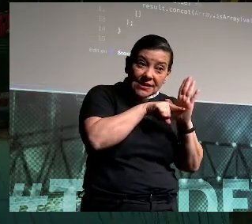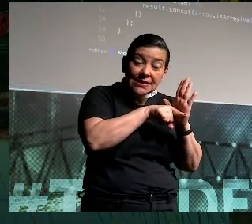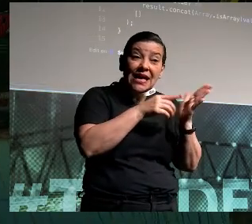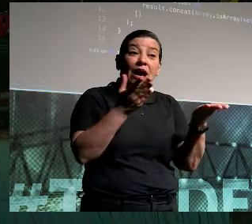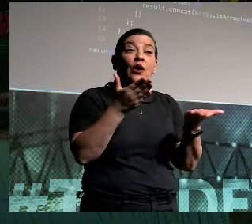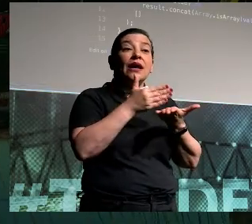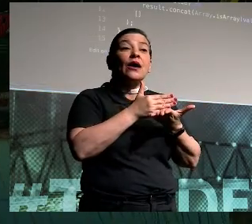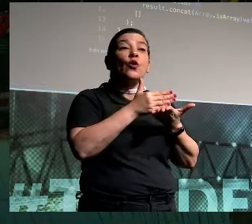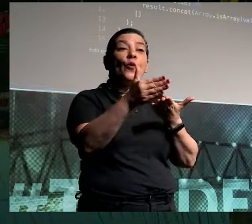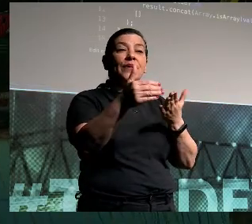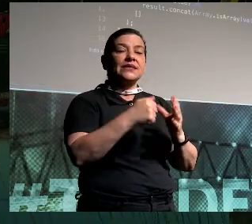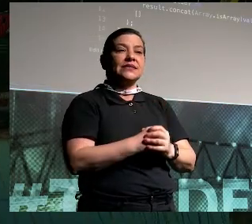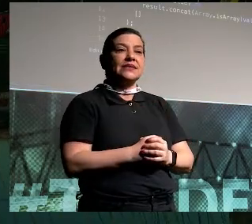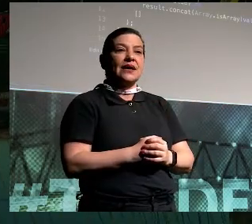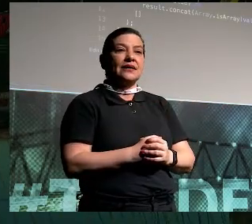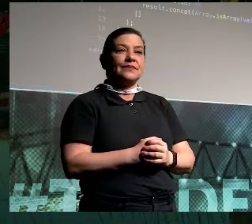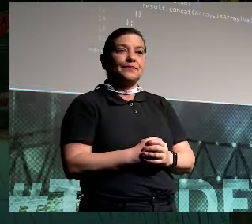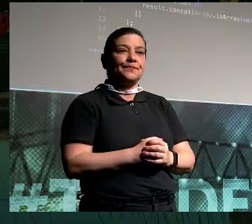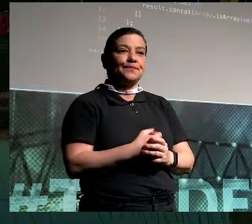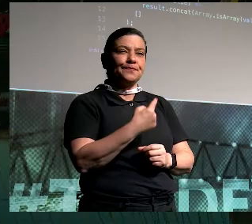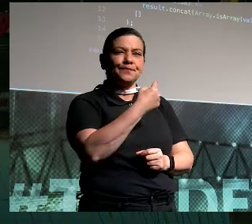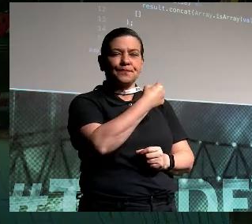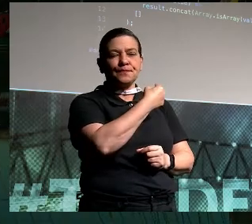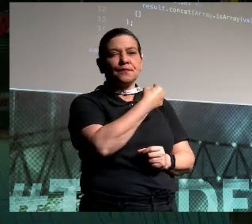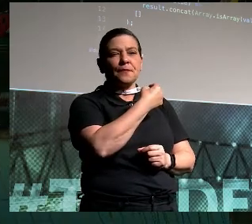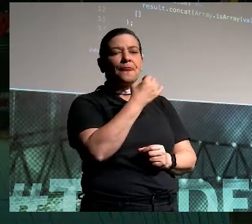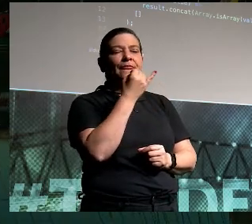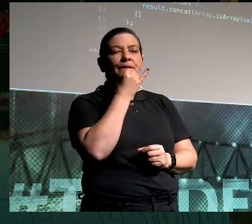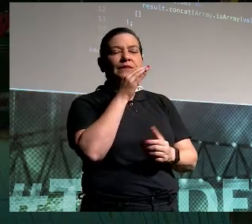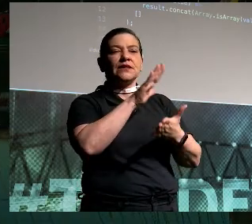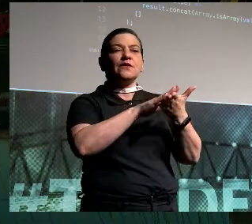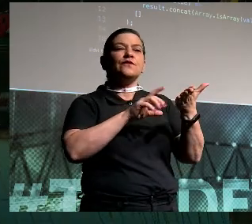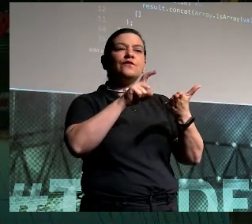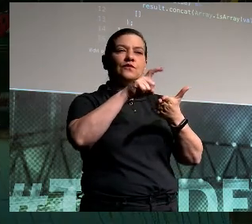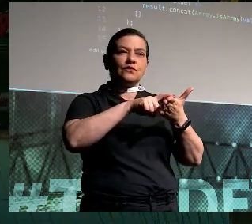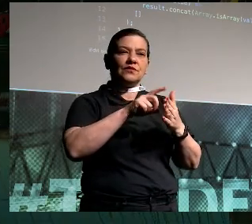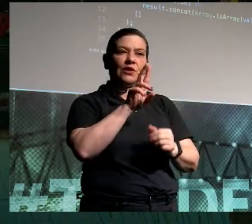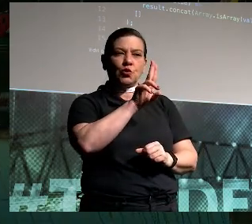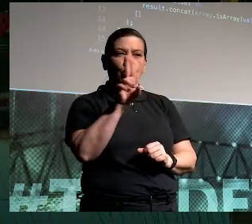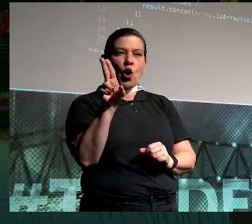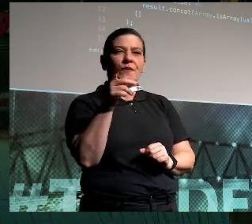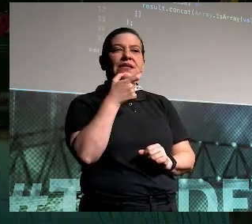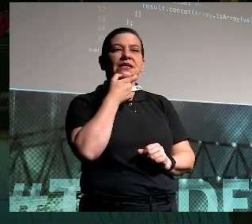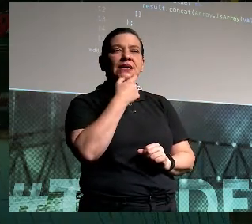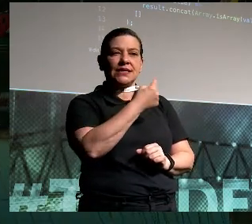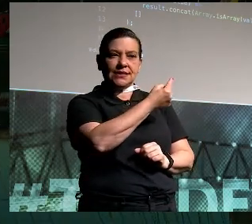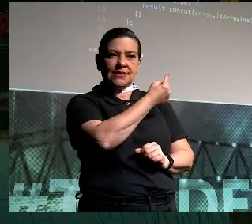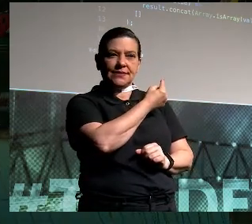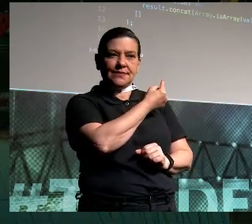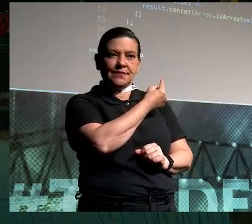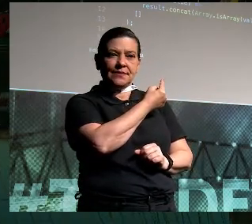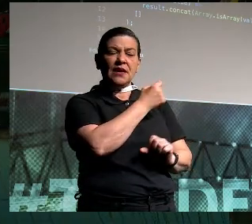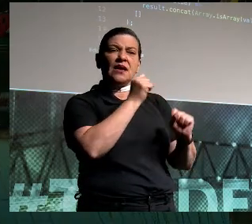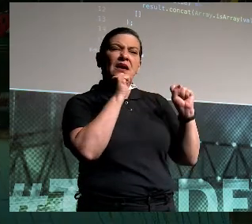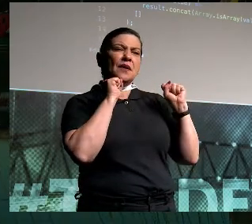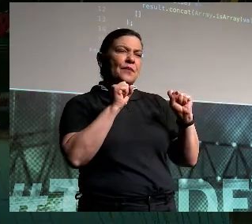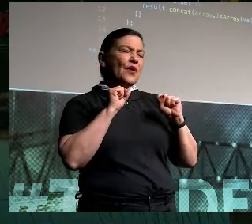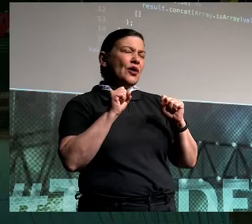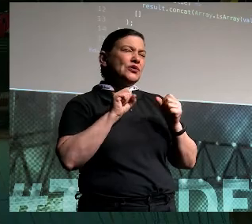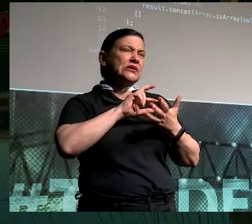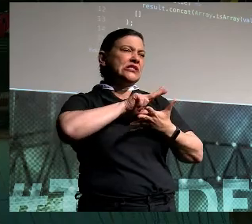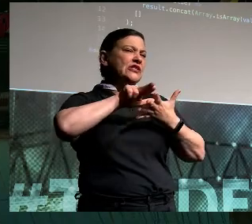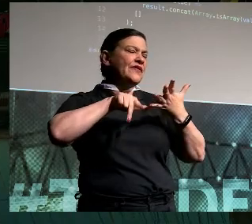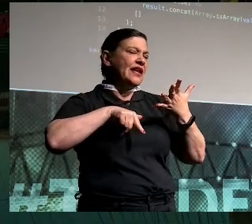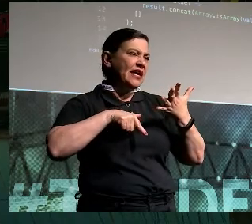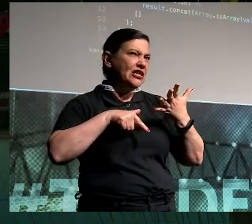a trabalhar com inferência recursiva. Imagina que eu tenho uma funçãozinha aqui chamada flatAll, e esse cara eu posso passar várias possibilidades